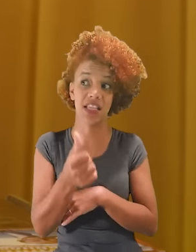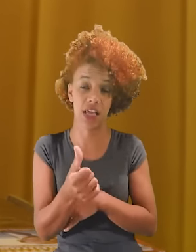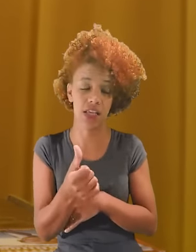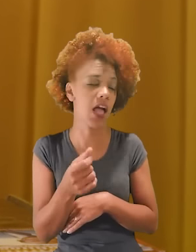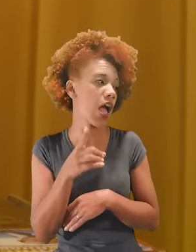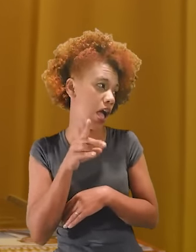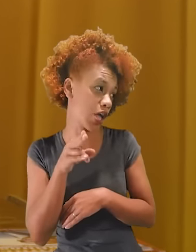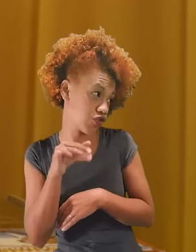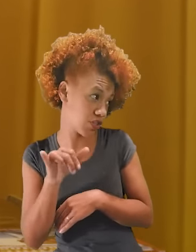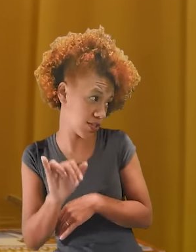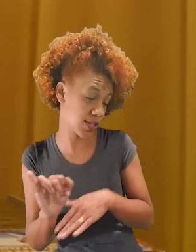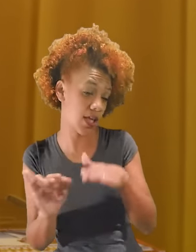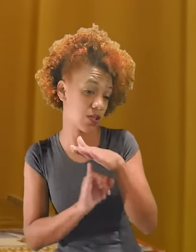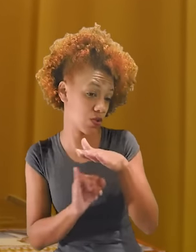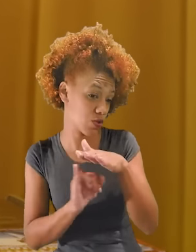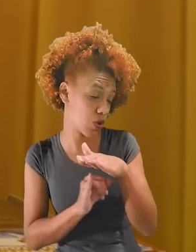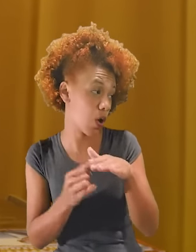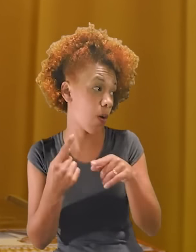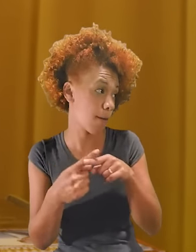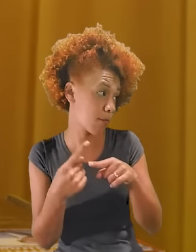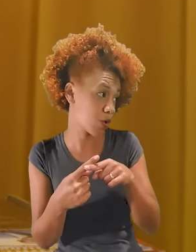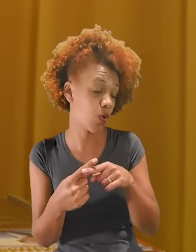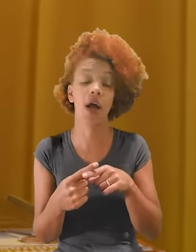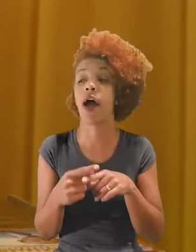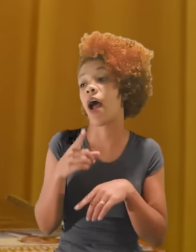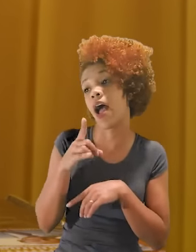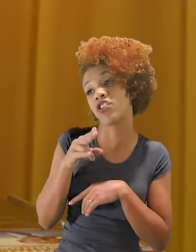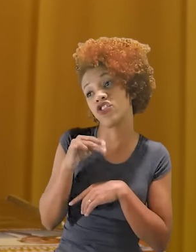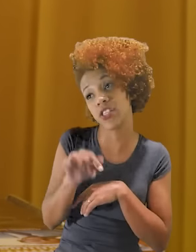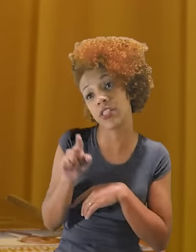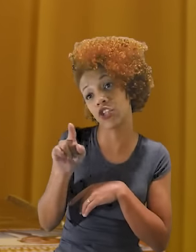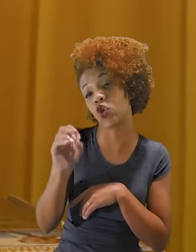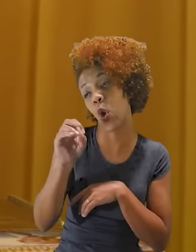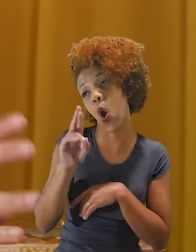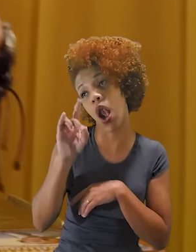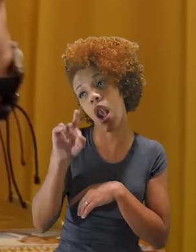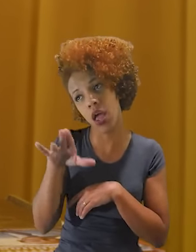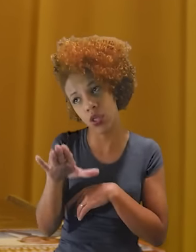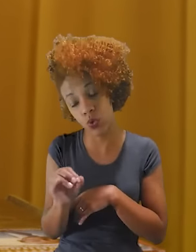só institucional a respeito do que a ele Disney criou. De Orlando é o seguinte,